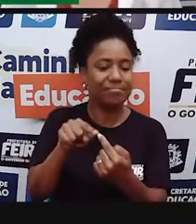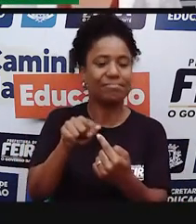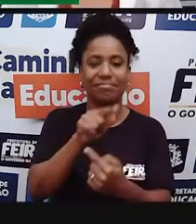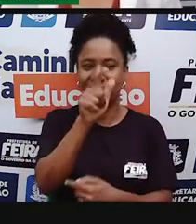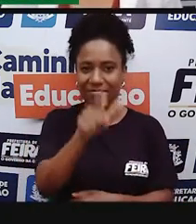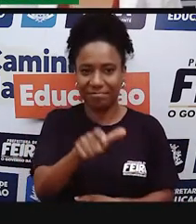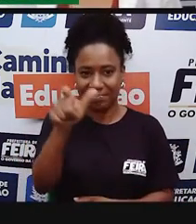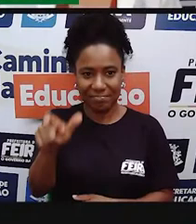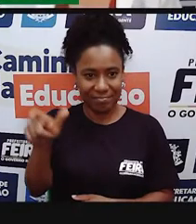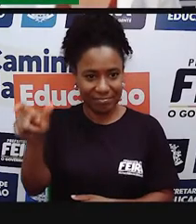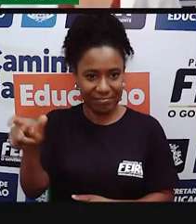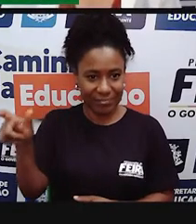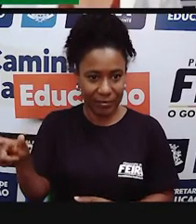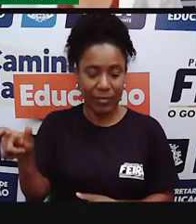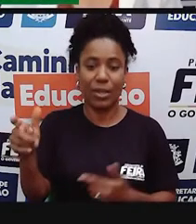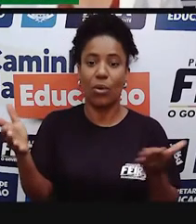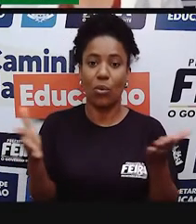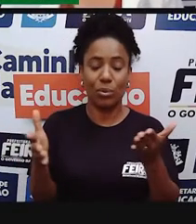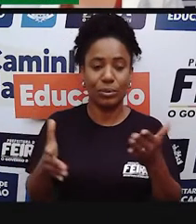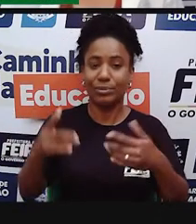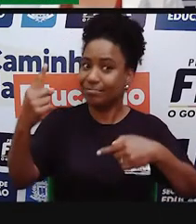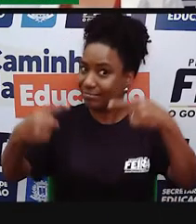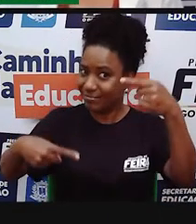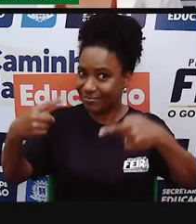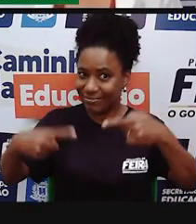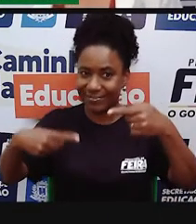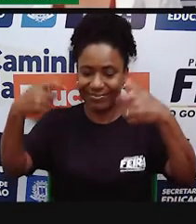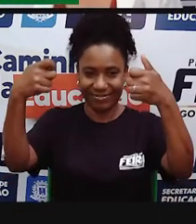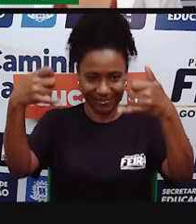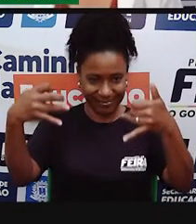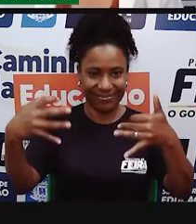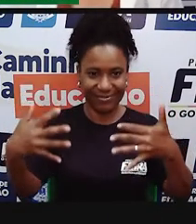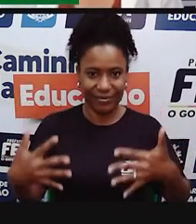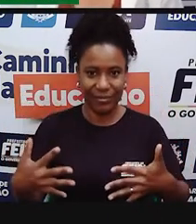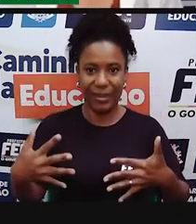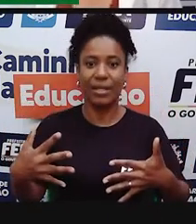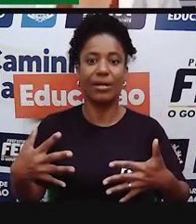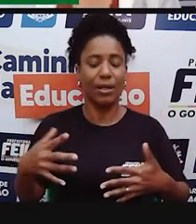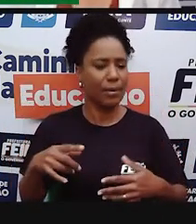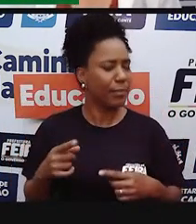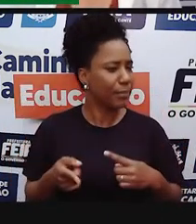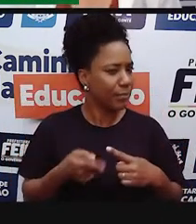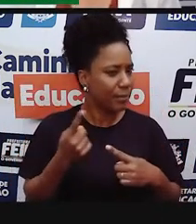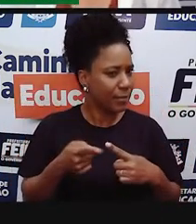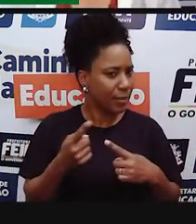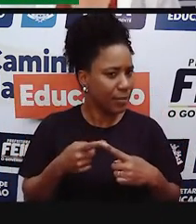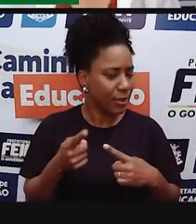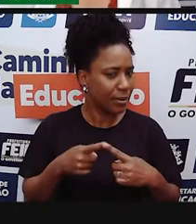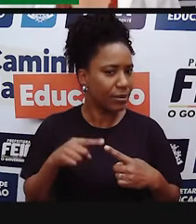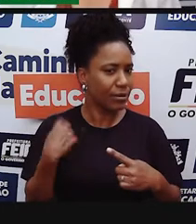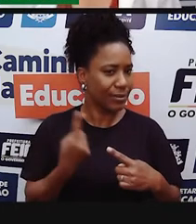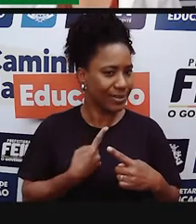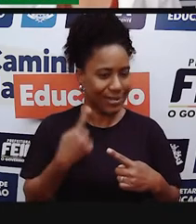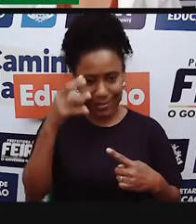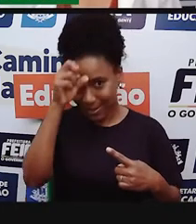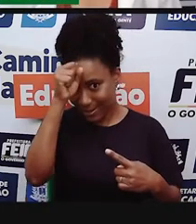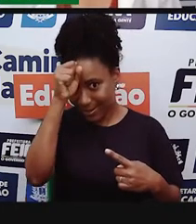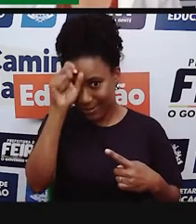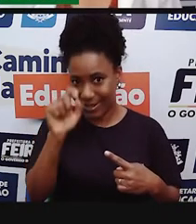para começar o debate de hoje primeiro vamos nos perguntar O Operário online